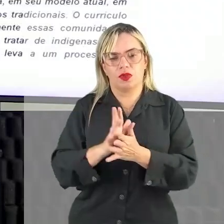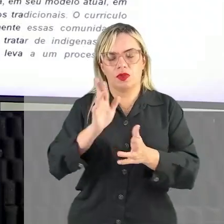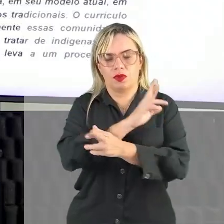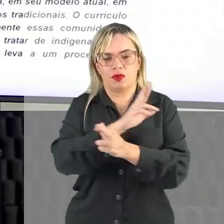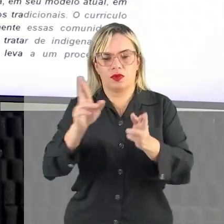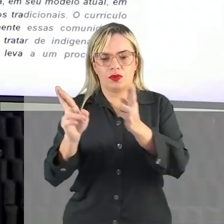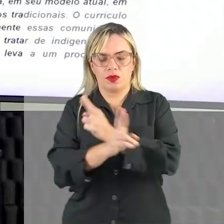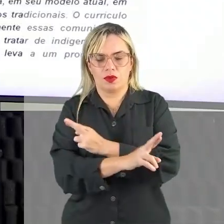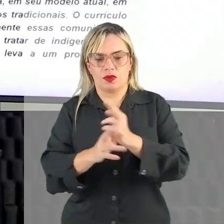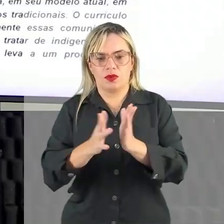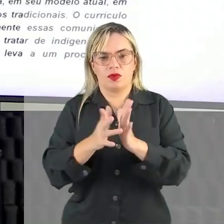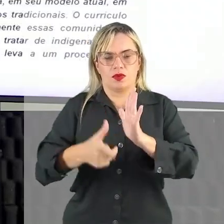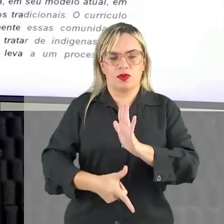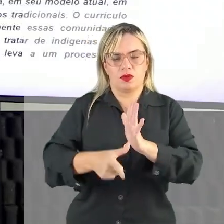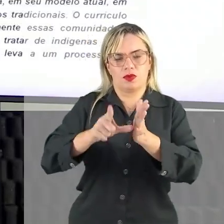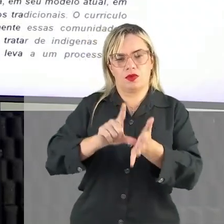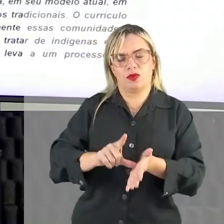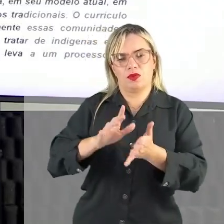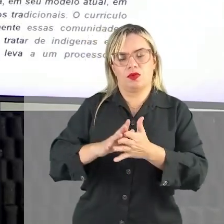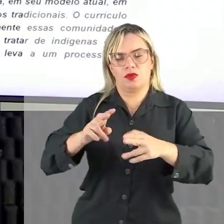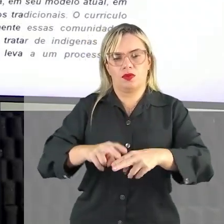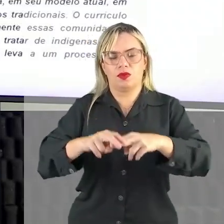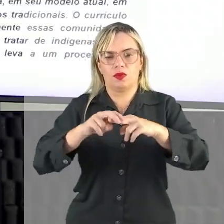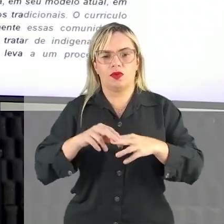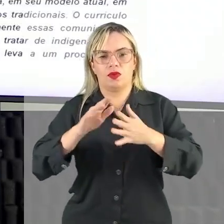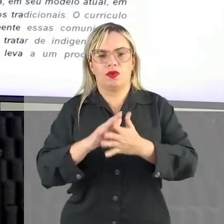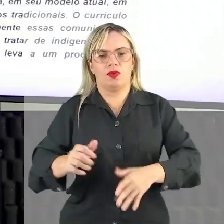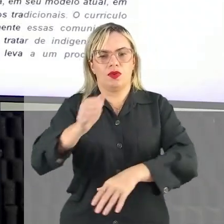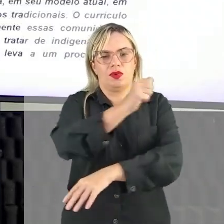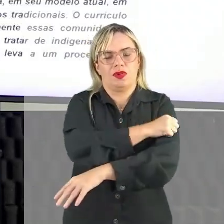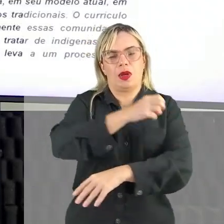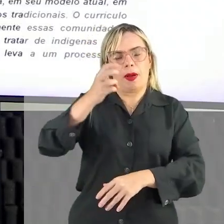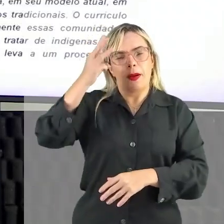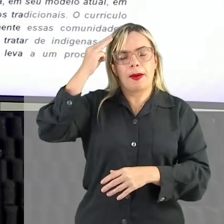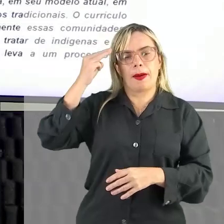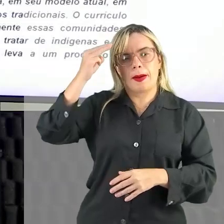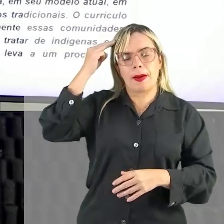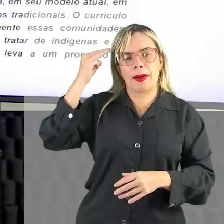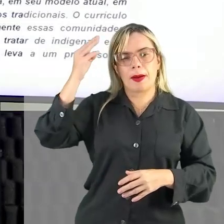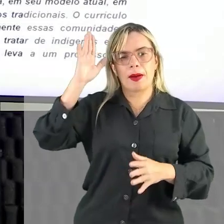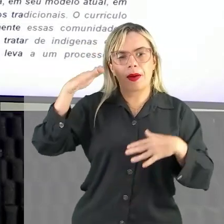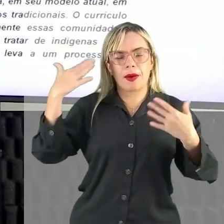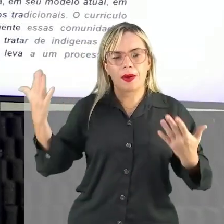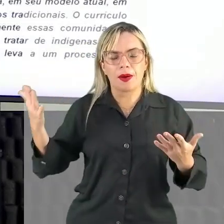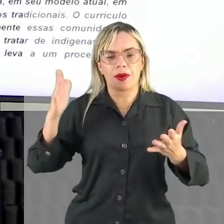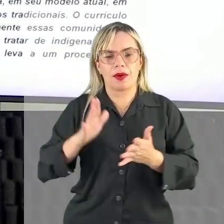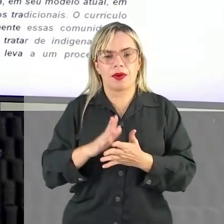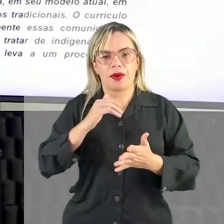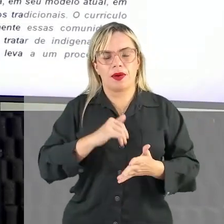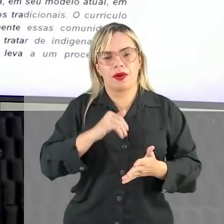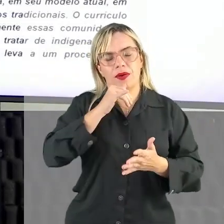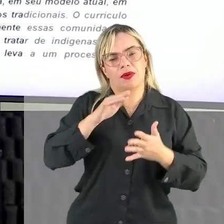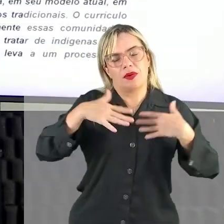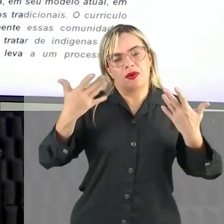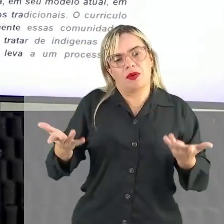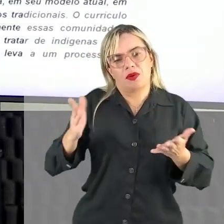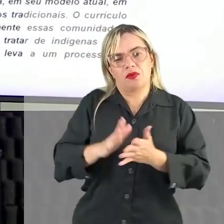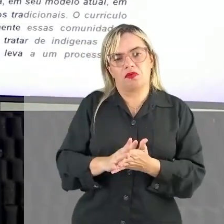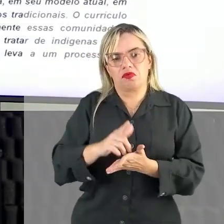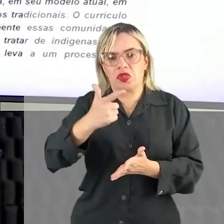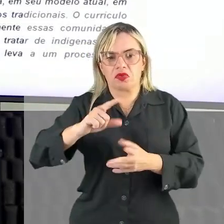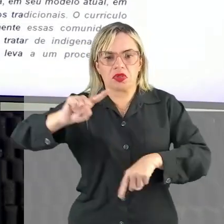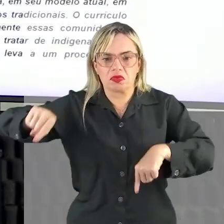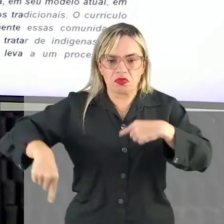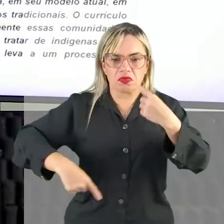está antes por isso que vezes o aluno quer decorar coesivos e ele acaba né não tendo tanto sucesso